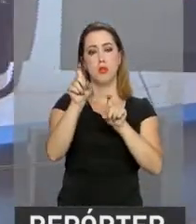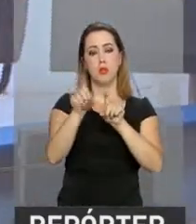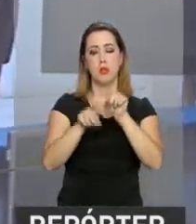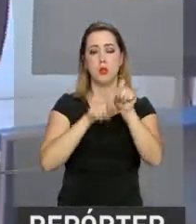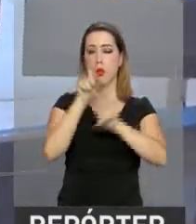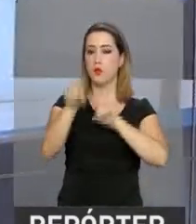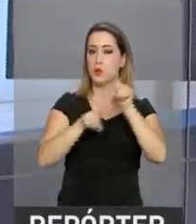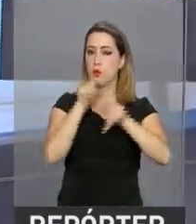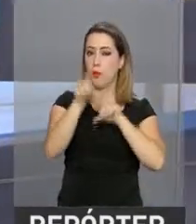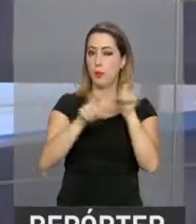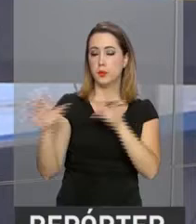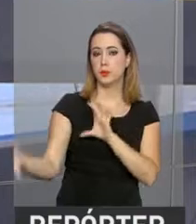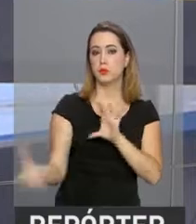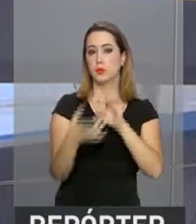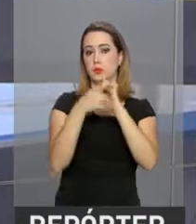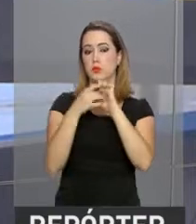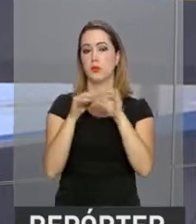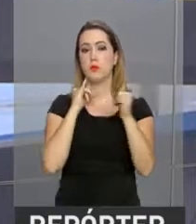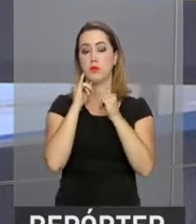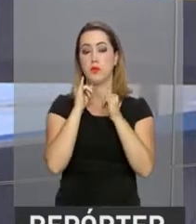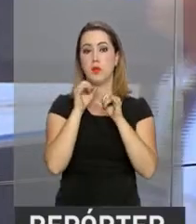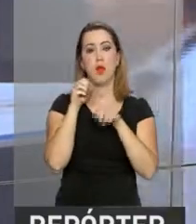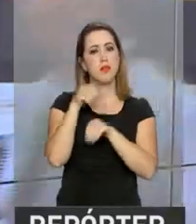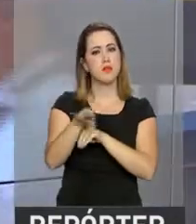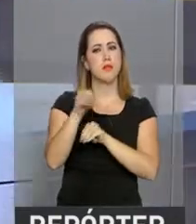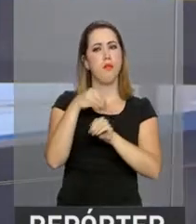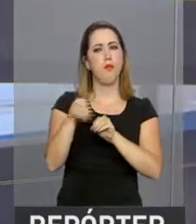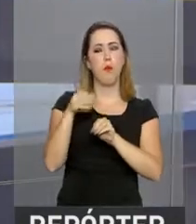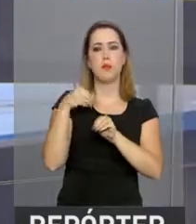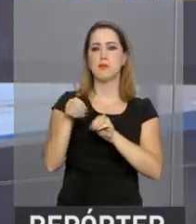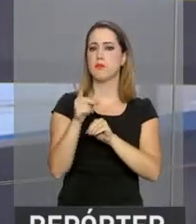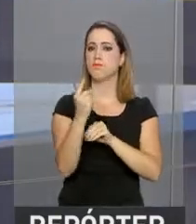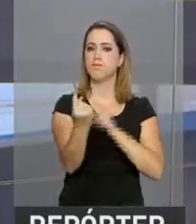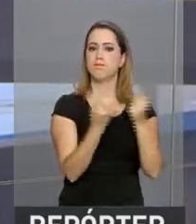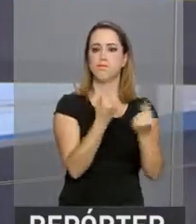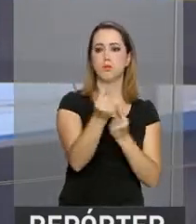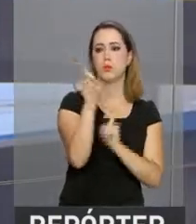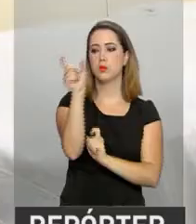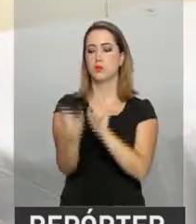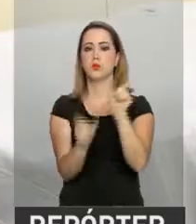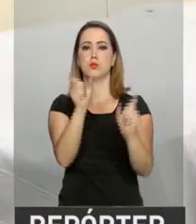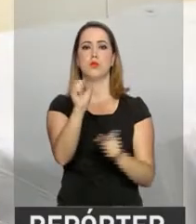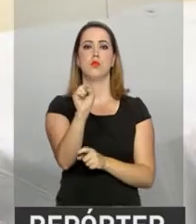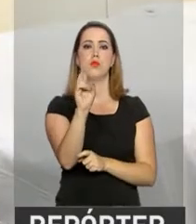dos pacientes do Sistema Único de Saúde. A reportagem é de Gabriela Noronha.